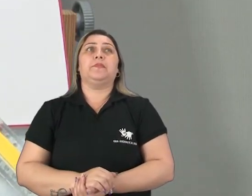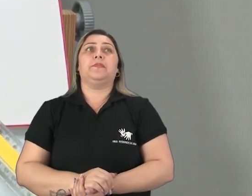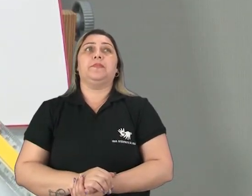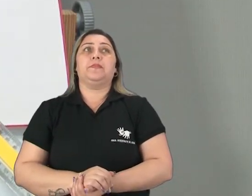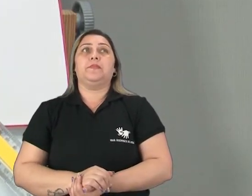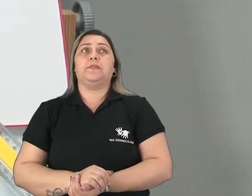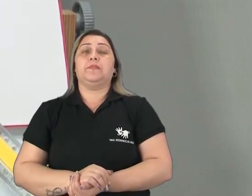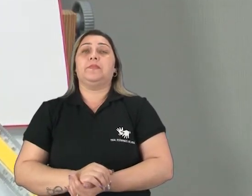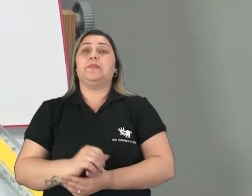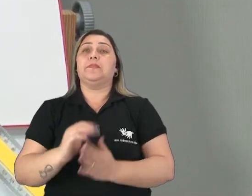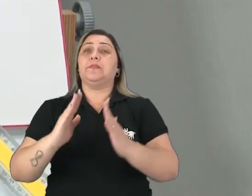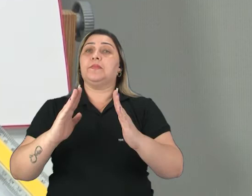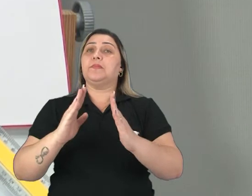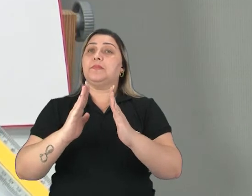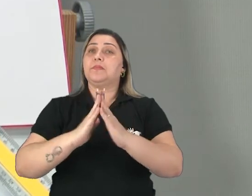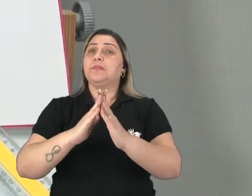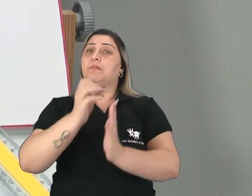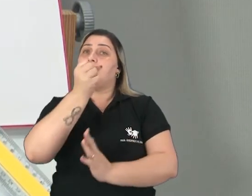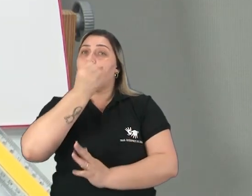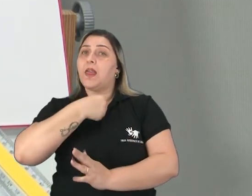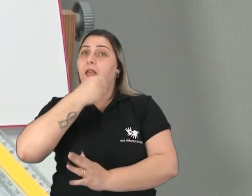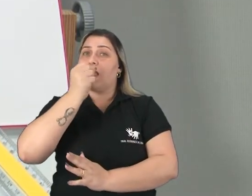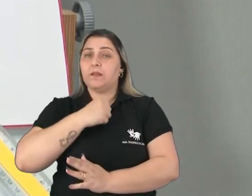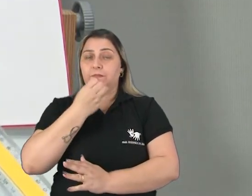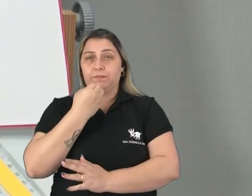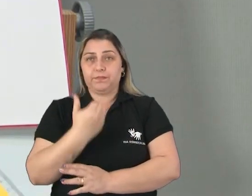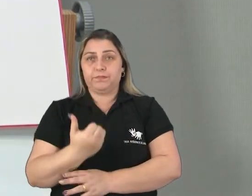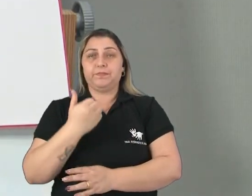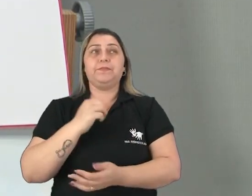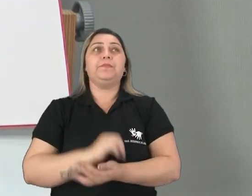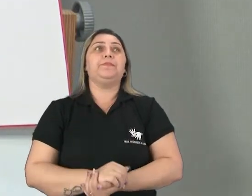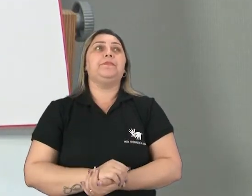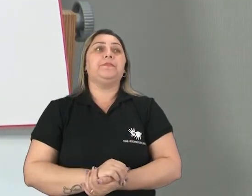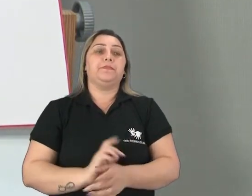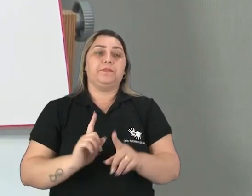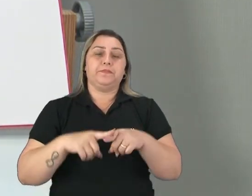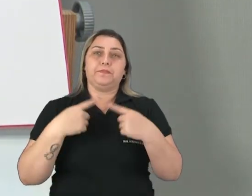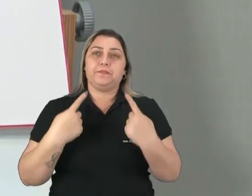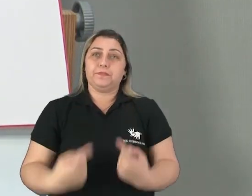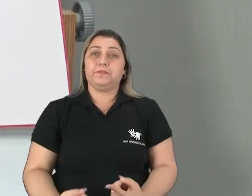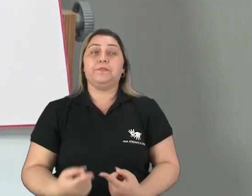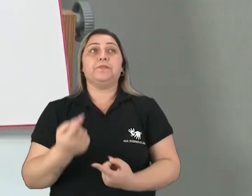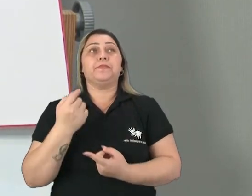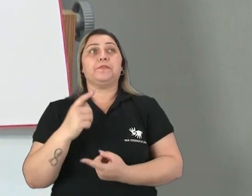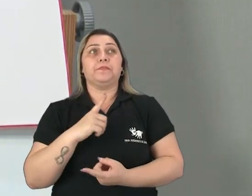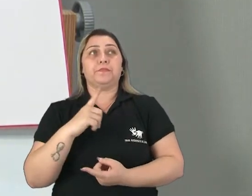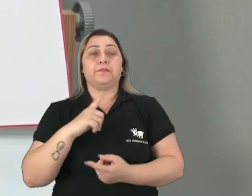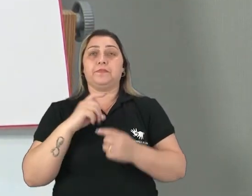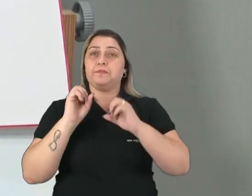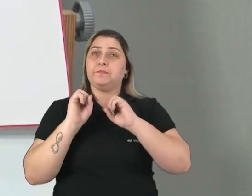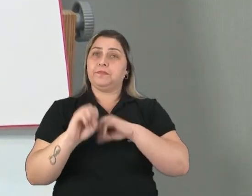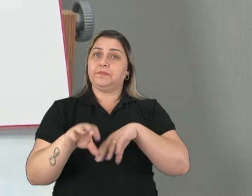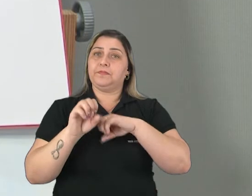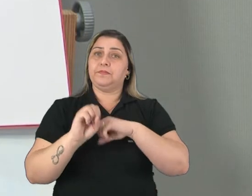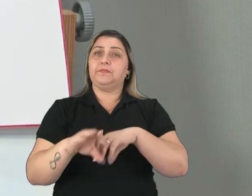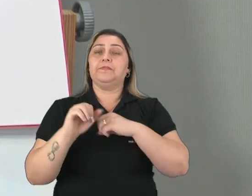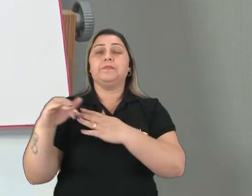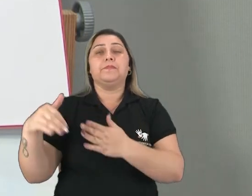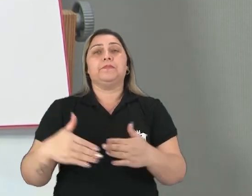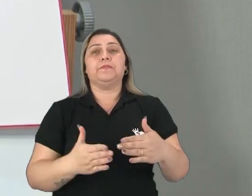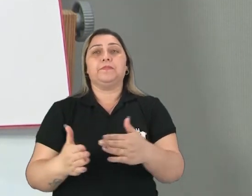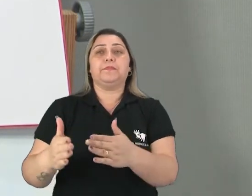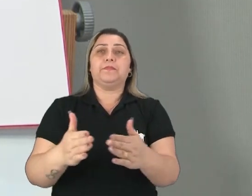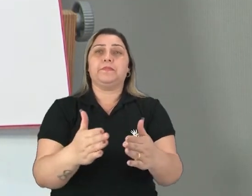a sorveteria. Muito bem. Mas mesmo que eu tiver que ensinar esse